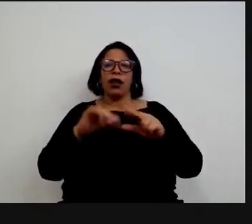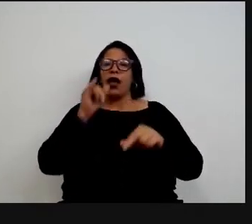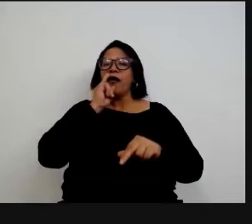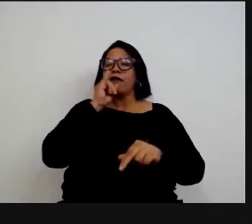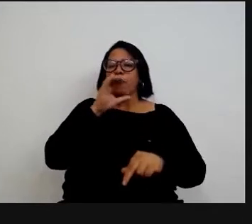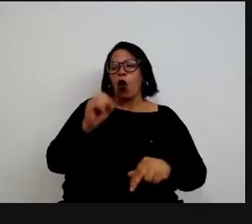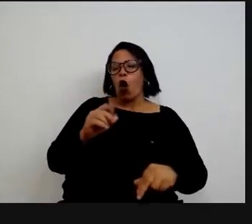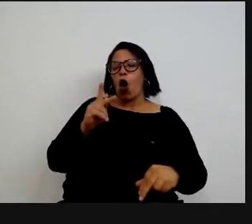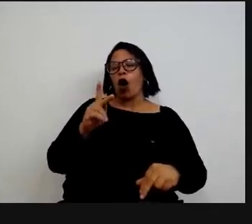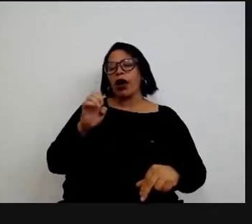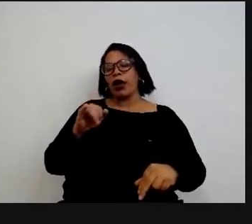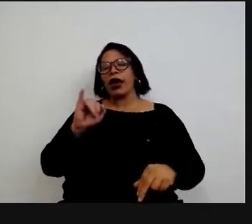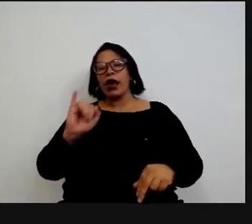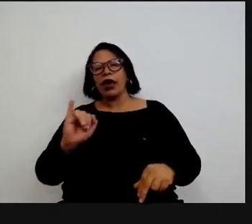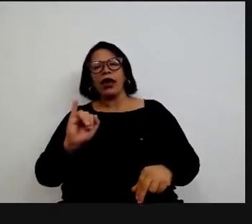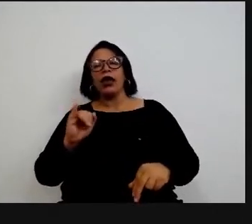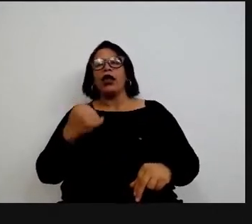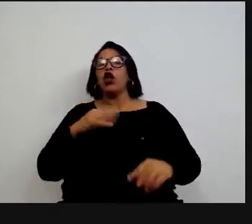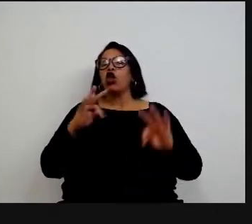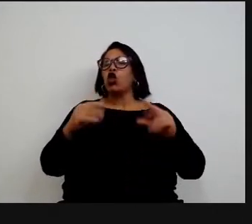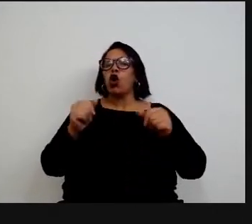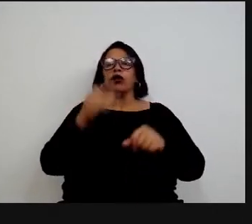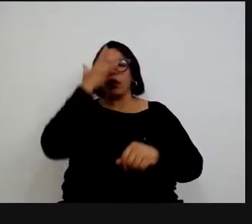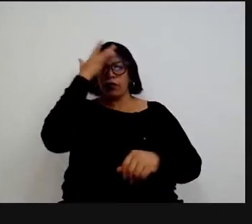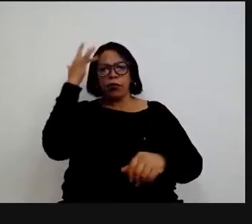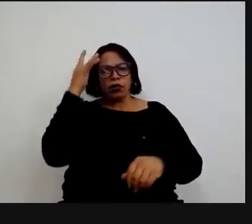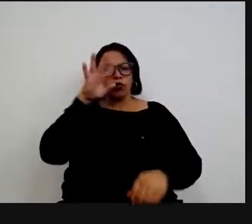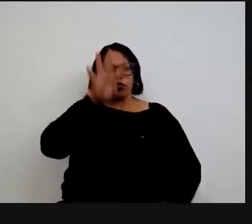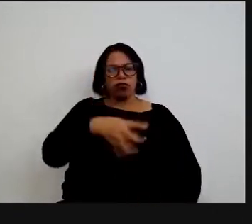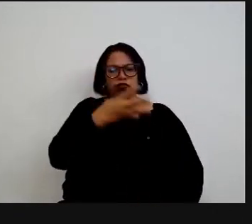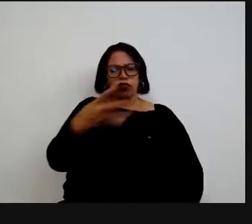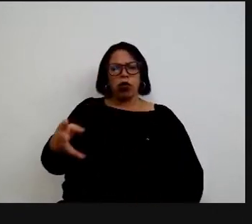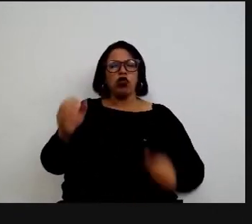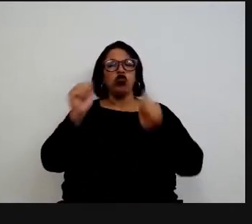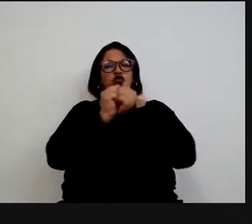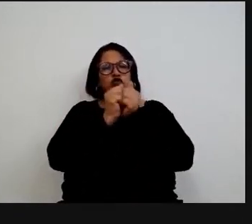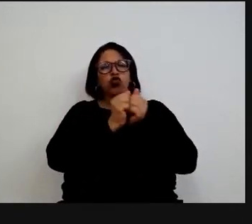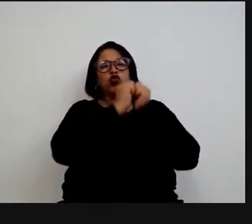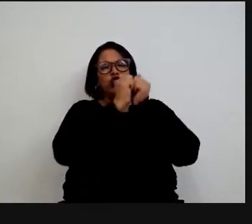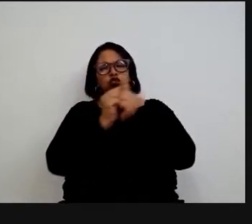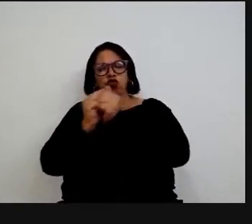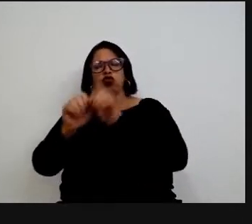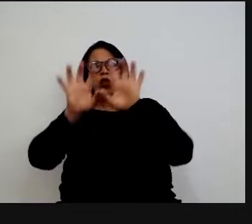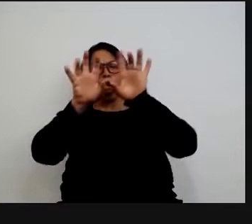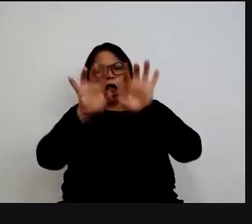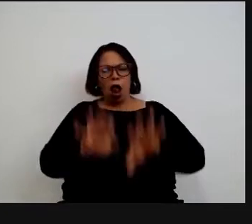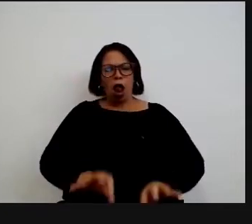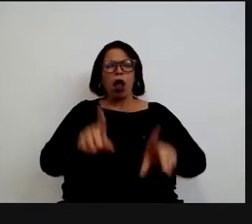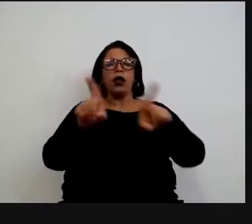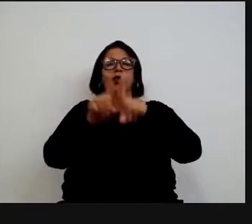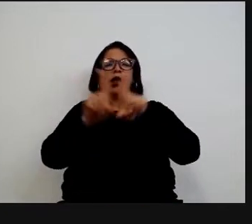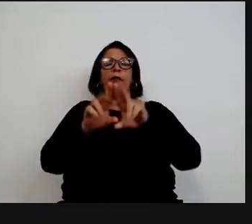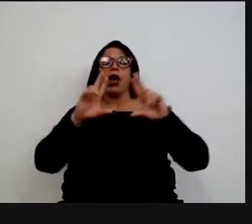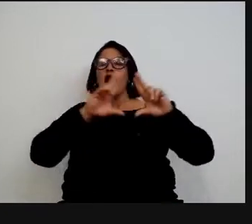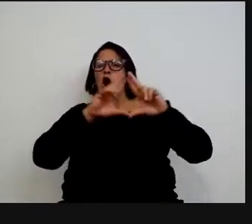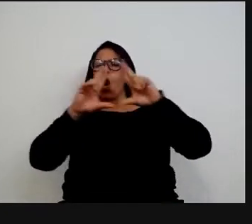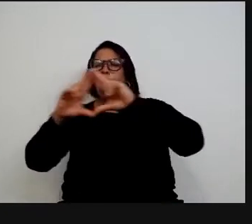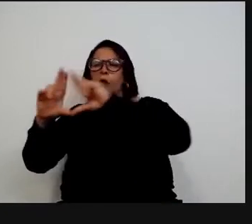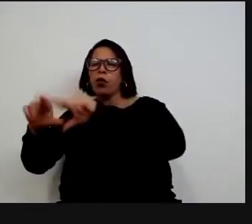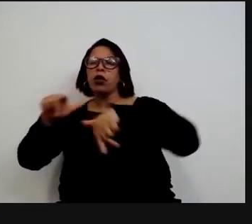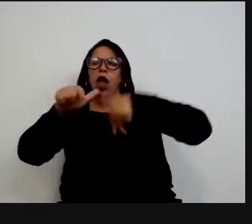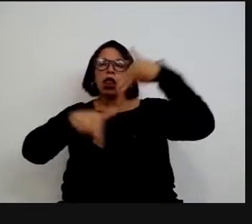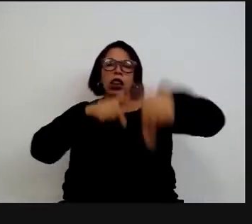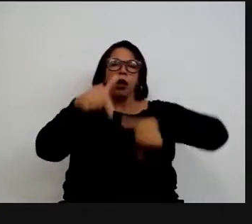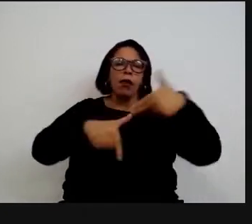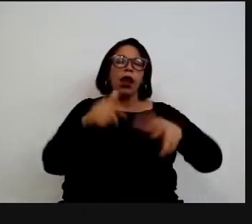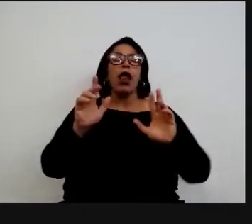mais doc, né? Todo mundo trabalhar em planilhas compartilhadas, todo mundo trabalhar em docs compartilhados, todo